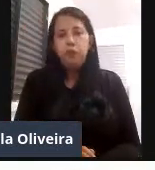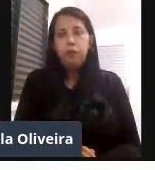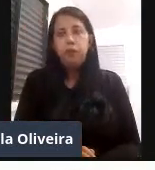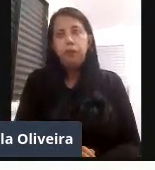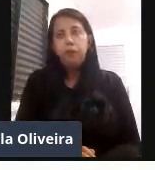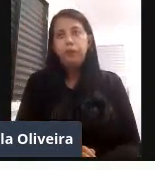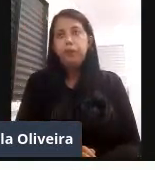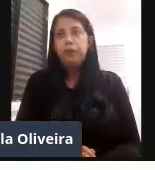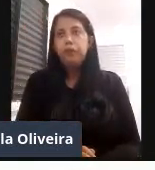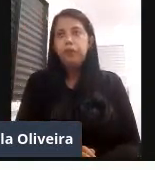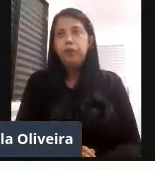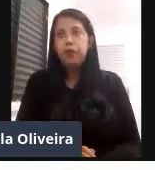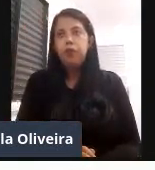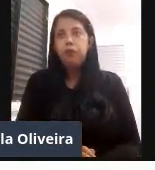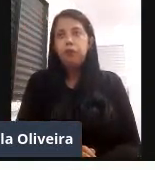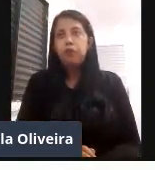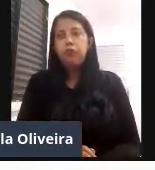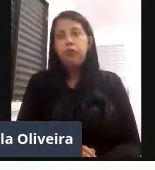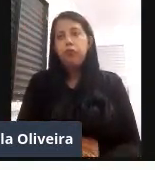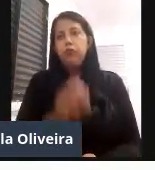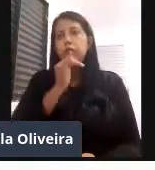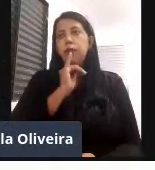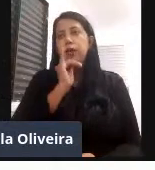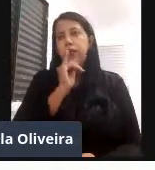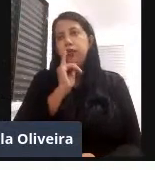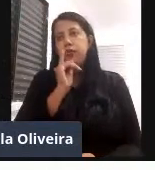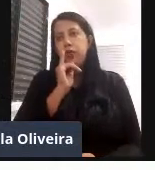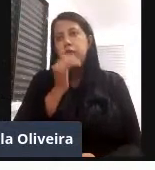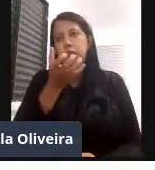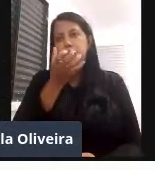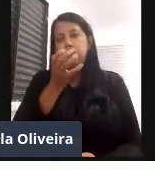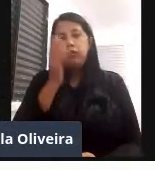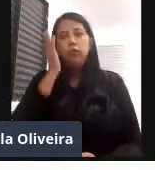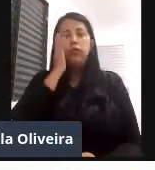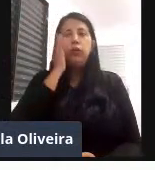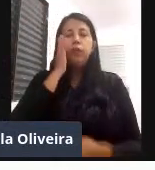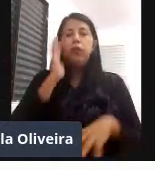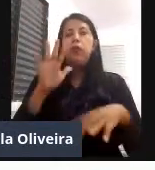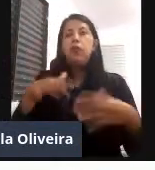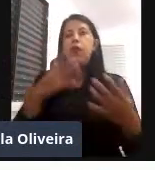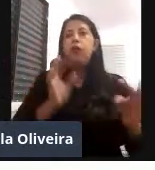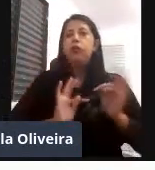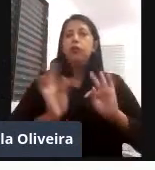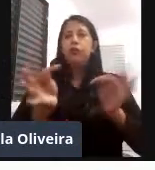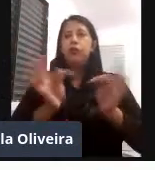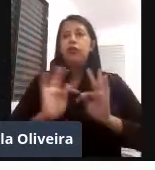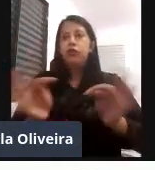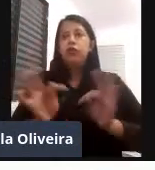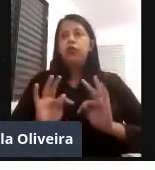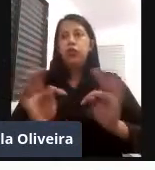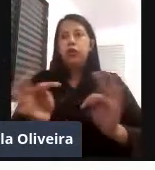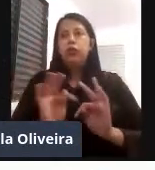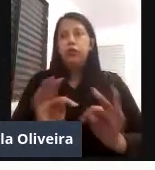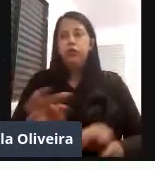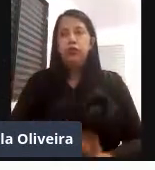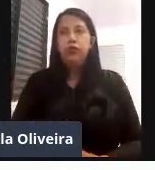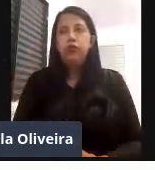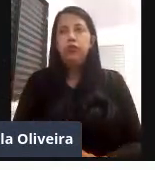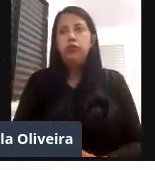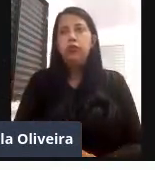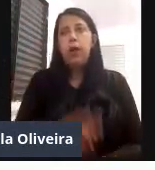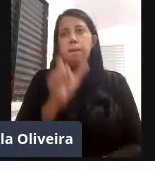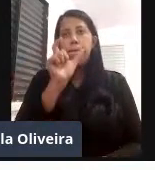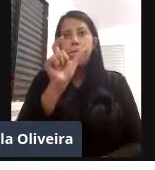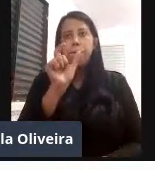aqui o meu problema, eu quero saber quais são as tecnologias, as palavras-chave que eu defini foi dados